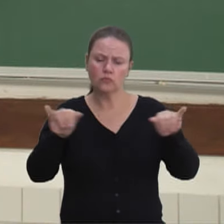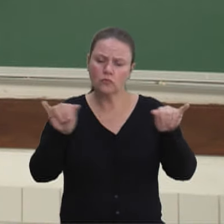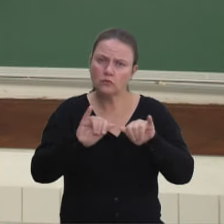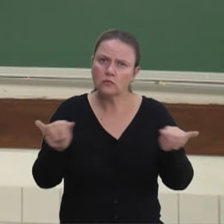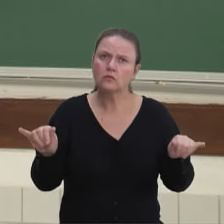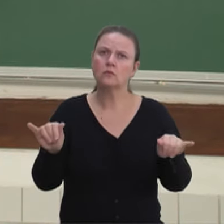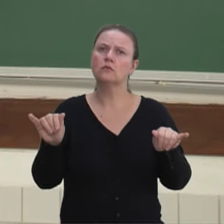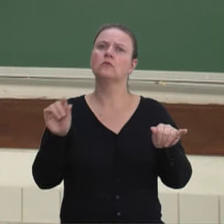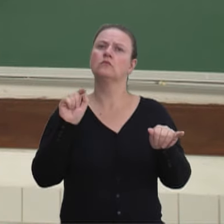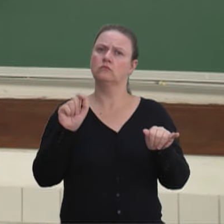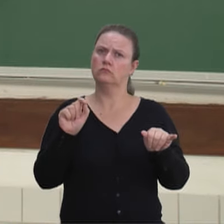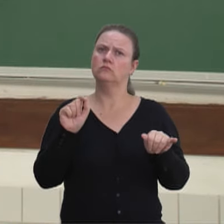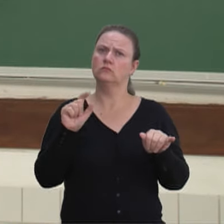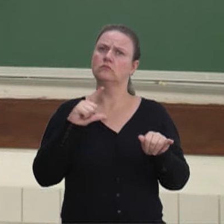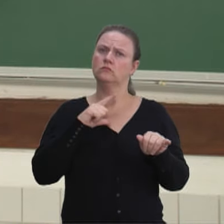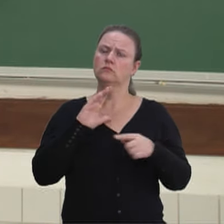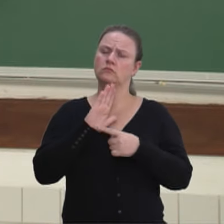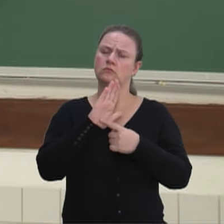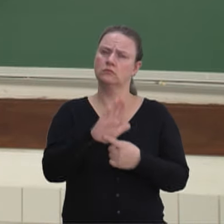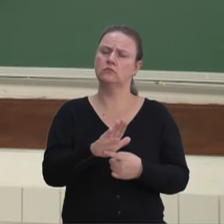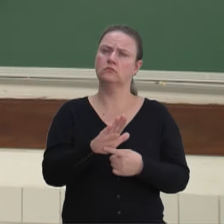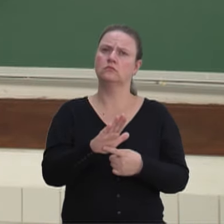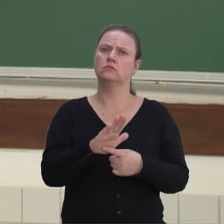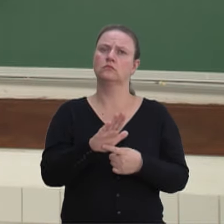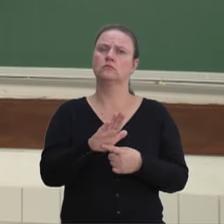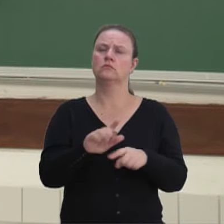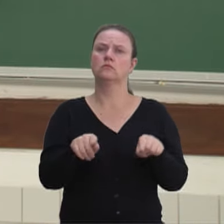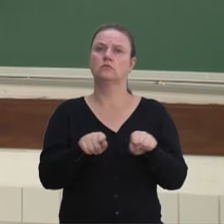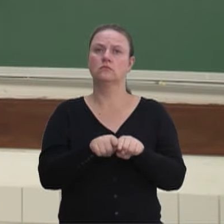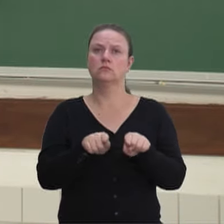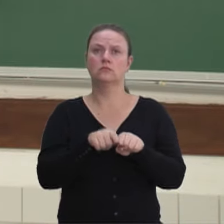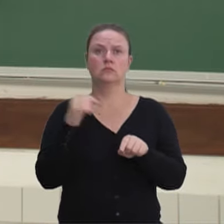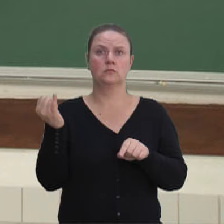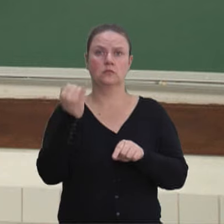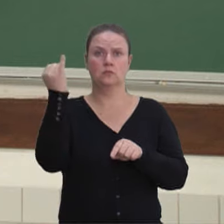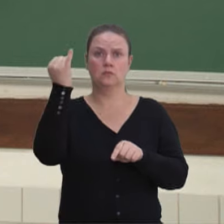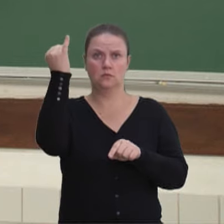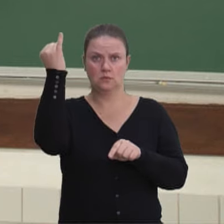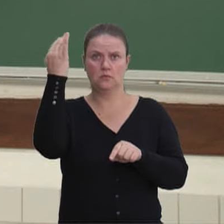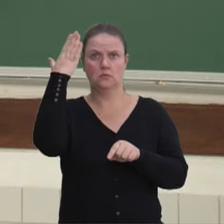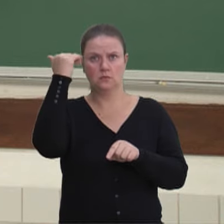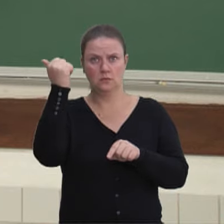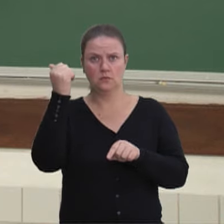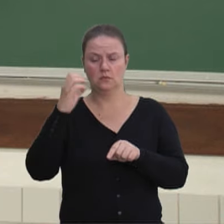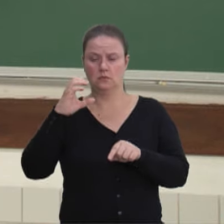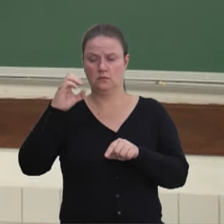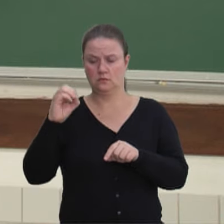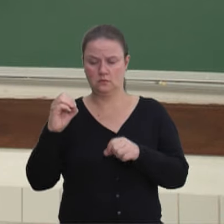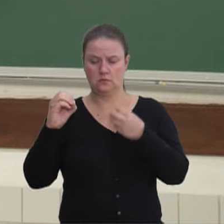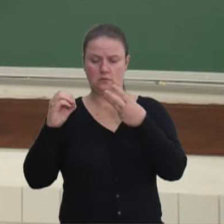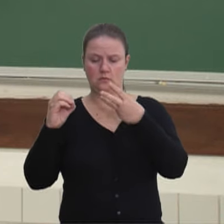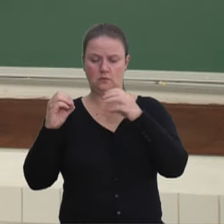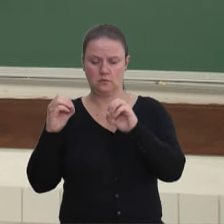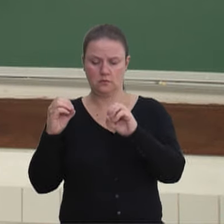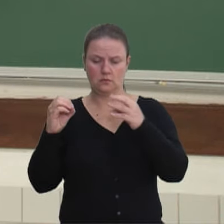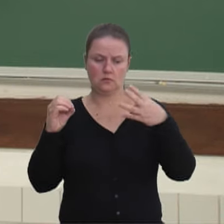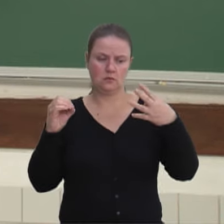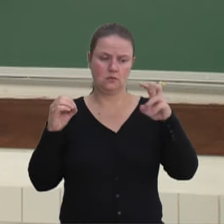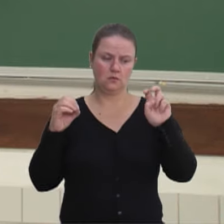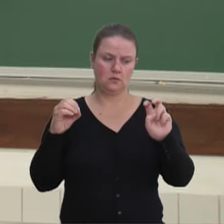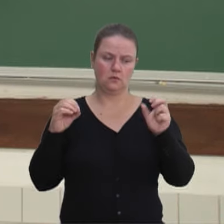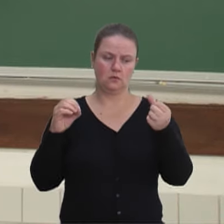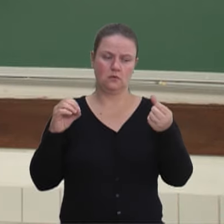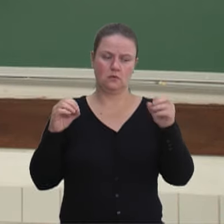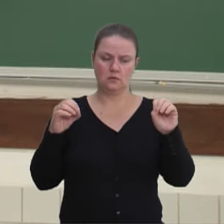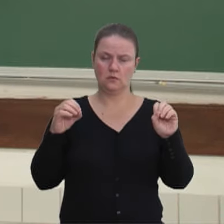importante saber é lá daqueles que eu falei, né, do 0, do 30, do 45, do 60 e